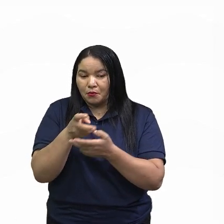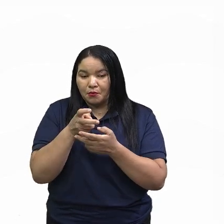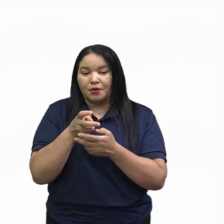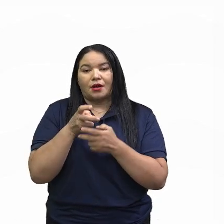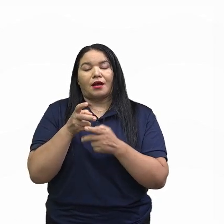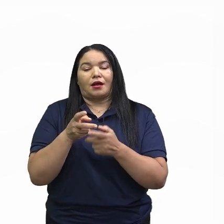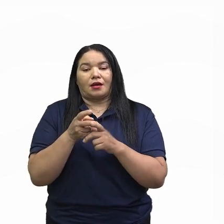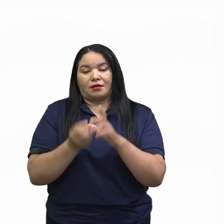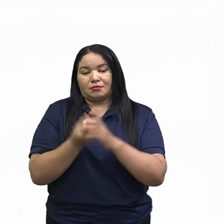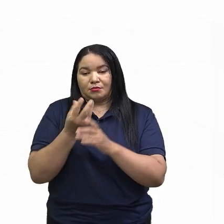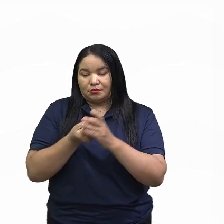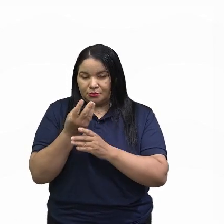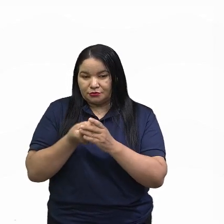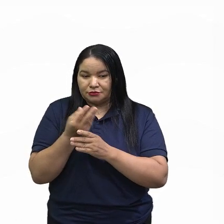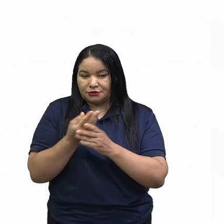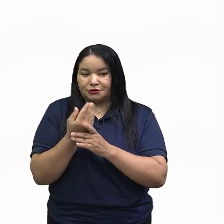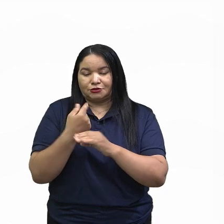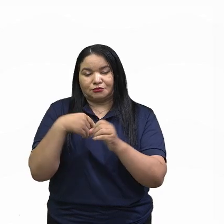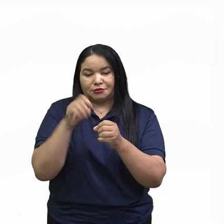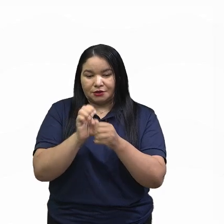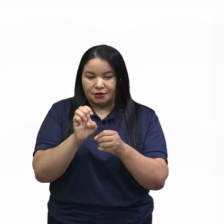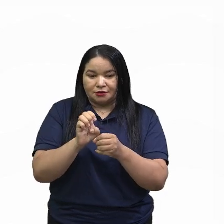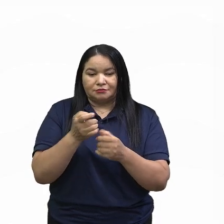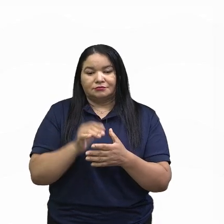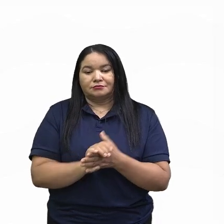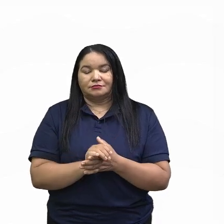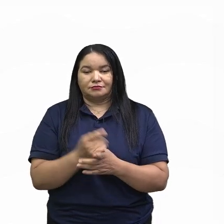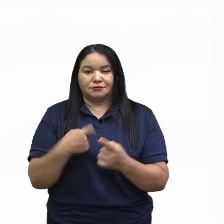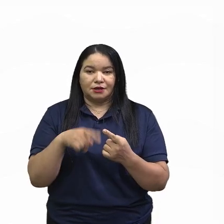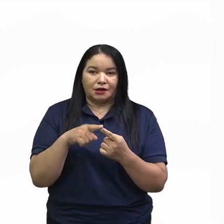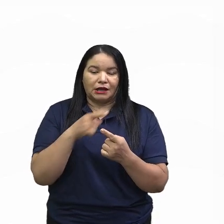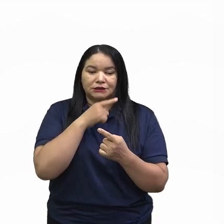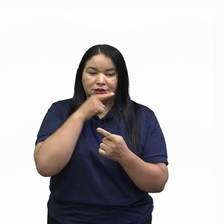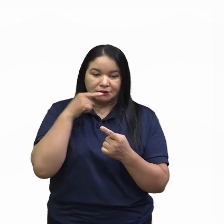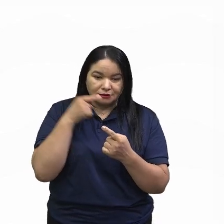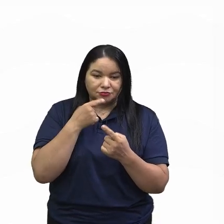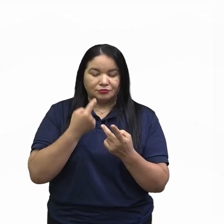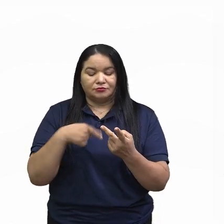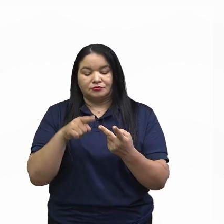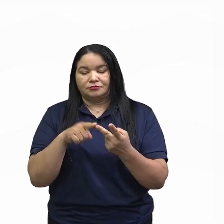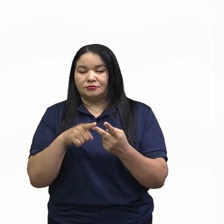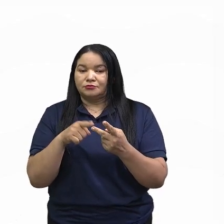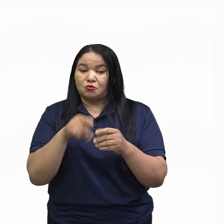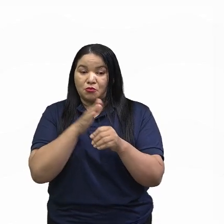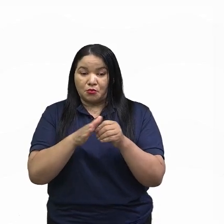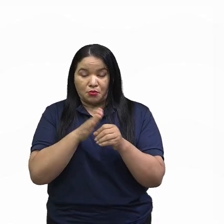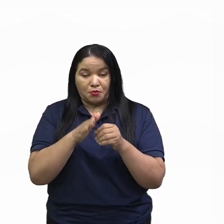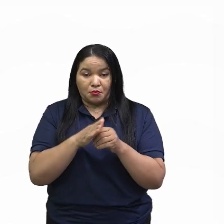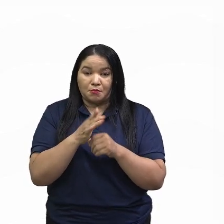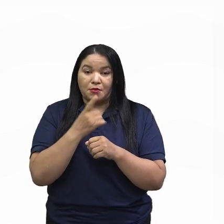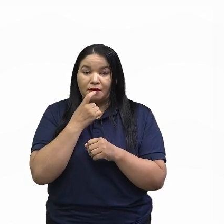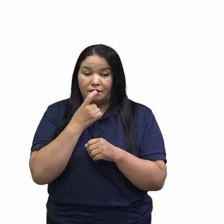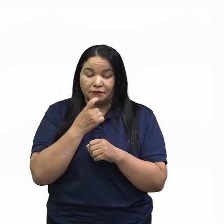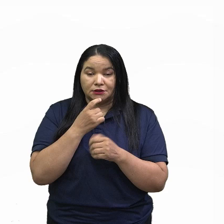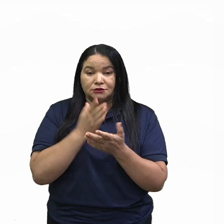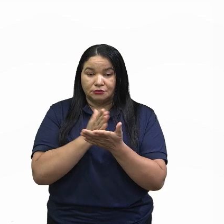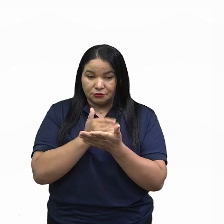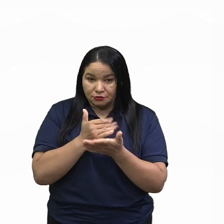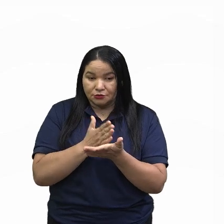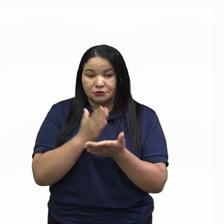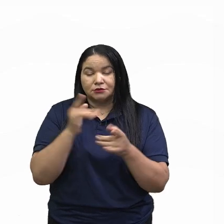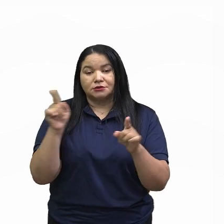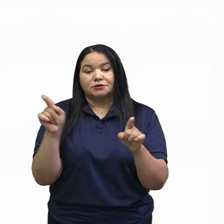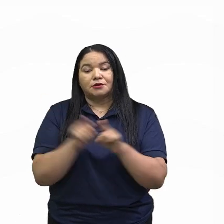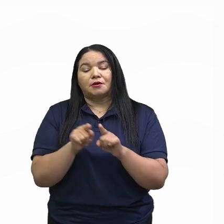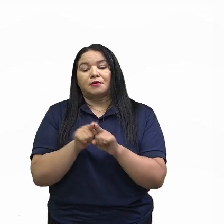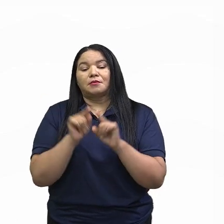Dessa produção agrícola. Cana-de-açúcar, beterraba, milho. No caso da